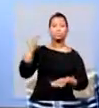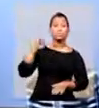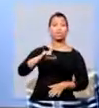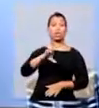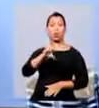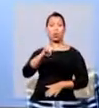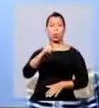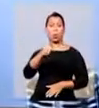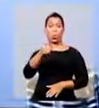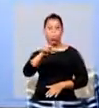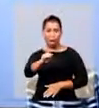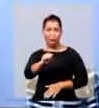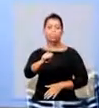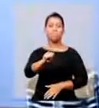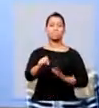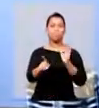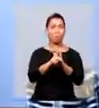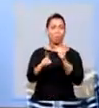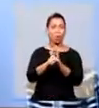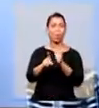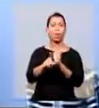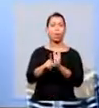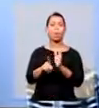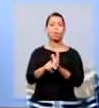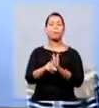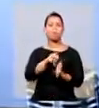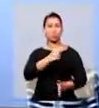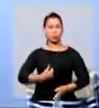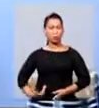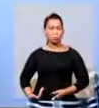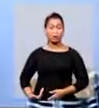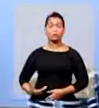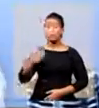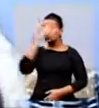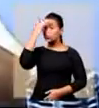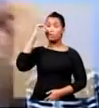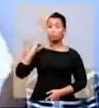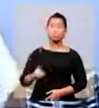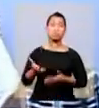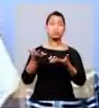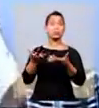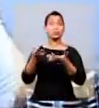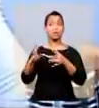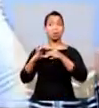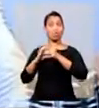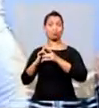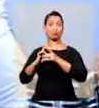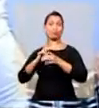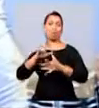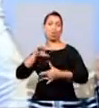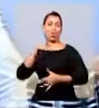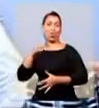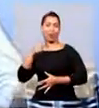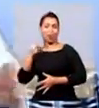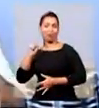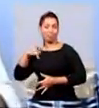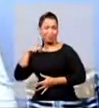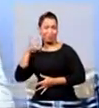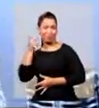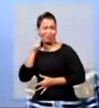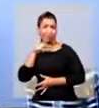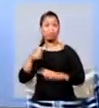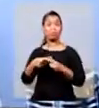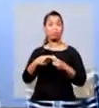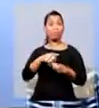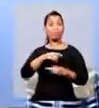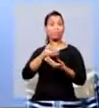vezes queriam ficar com um benefício porque ficavam com medo de perder esse benefício se fosse inserido e depois fosse ser mandado embora, né?